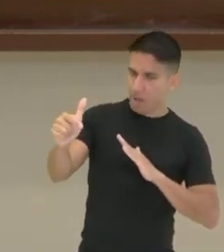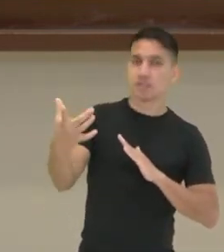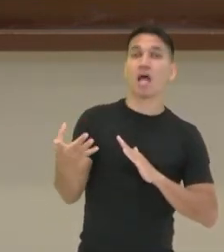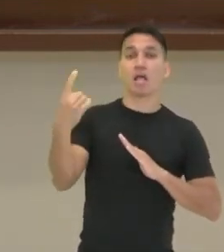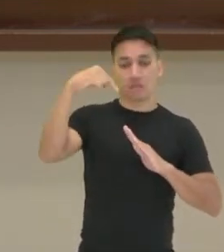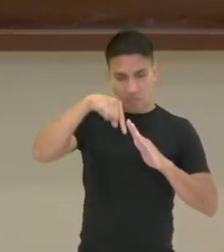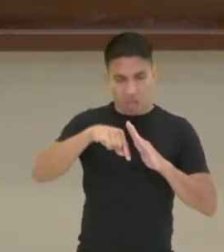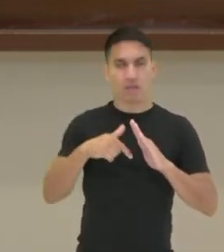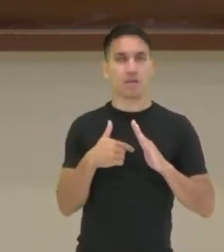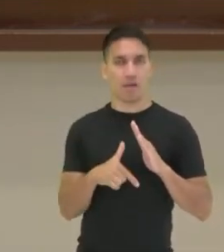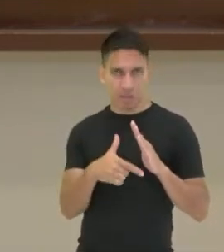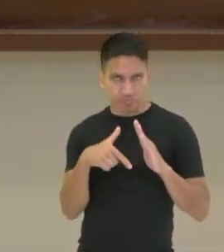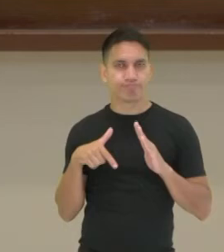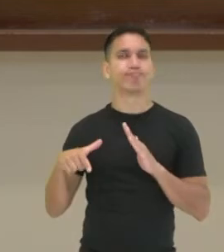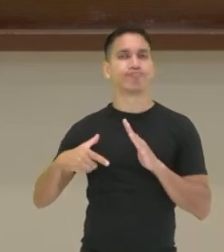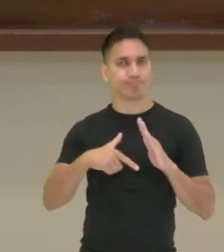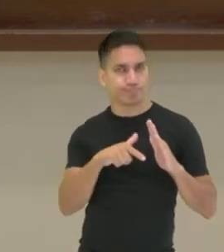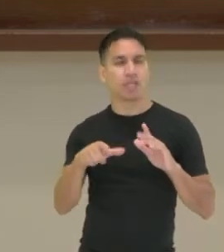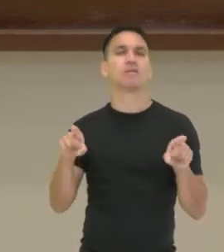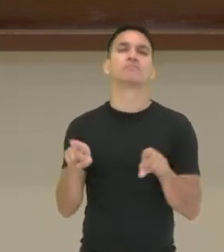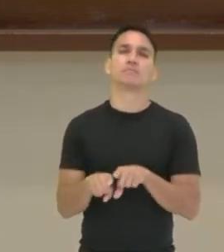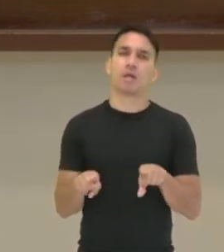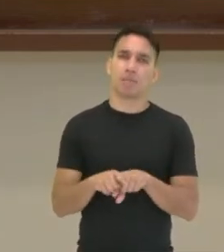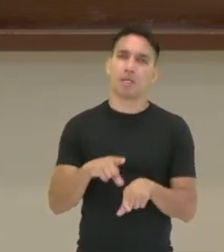pesada de tarefas, certo?